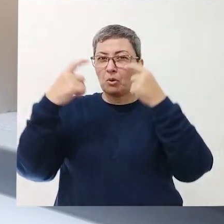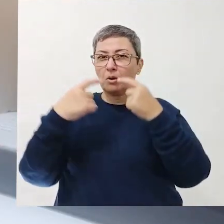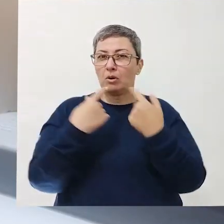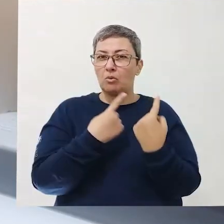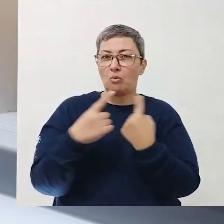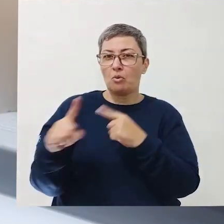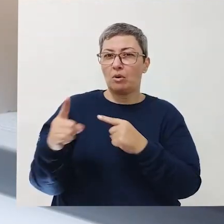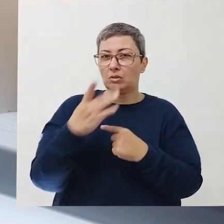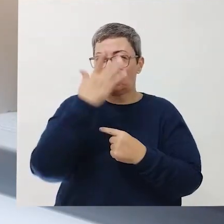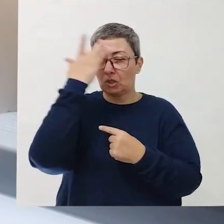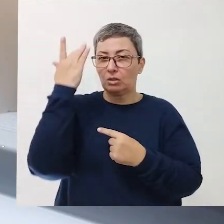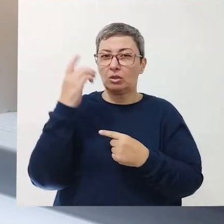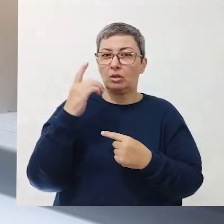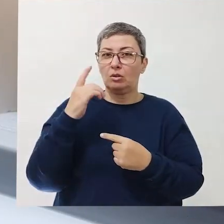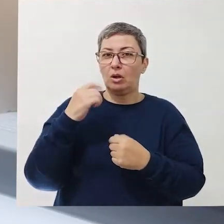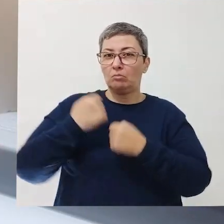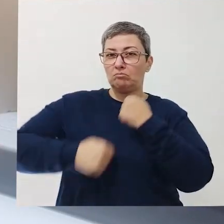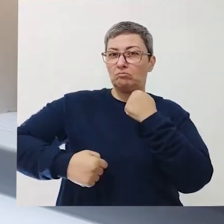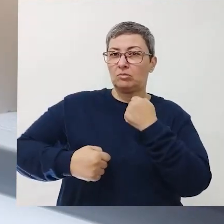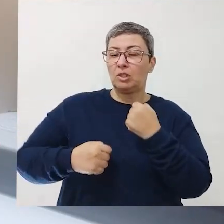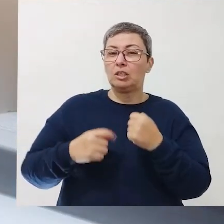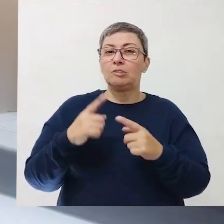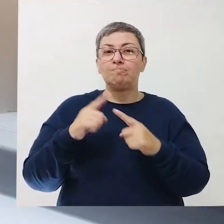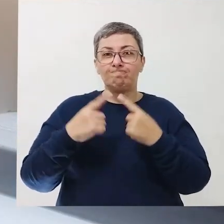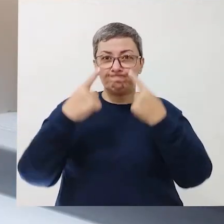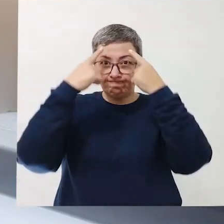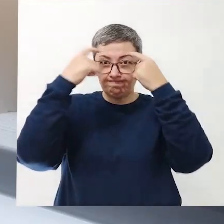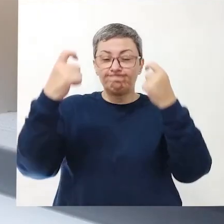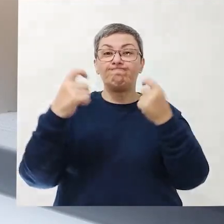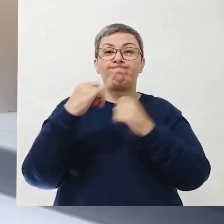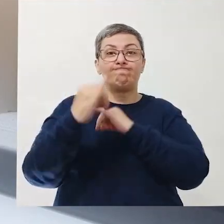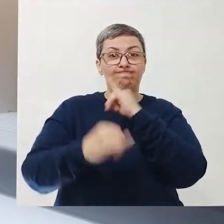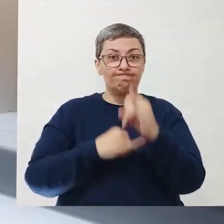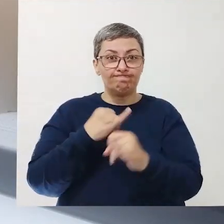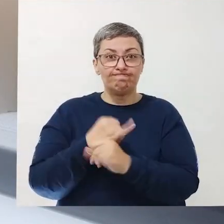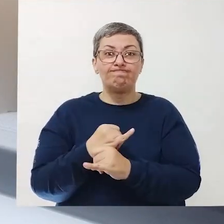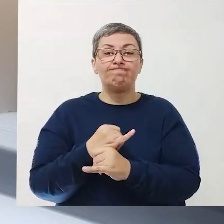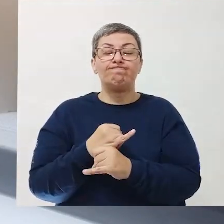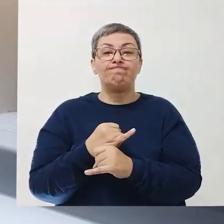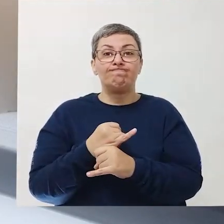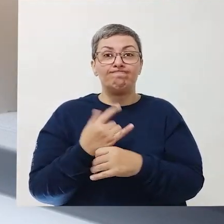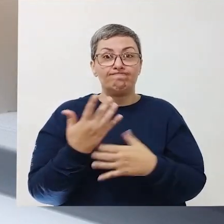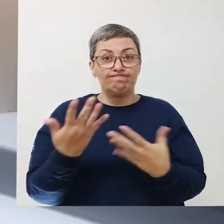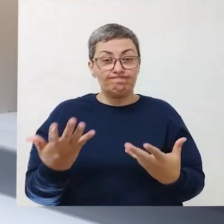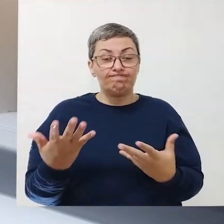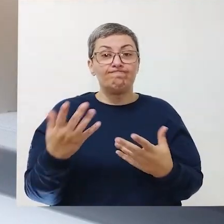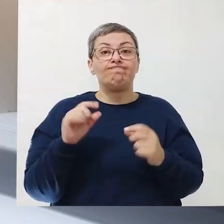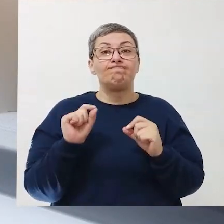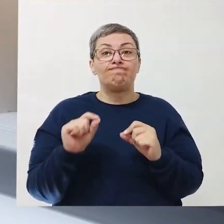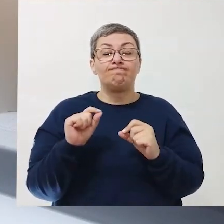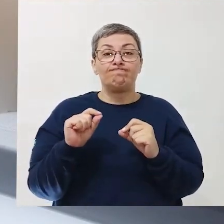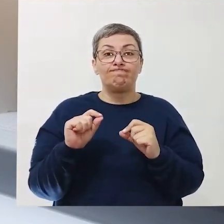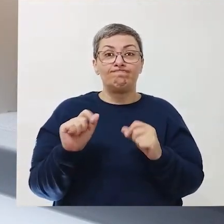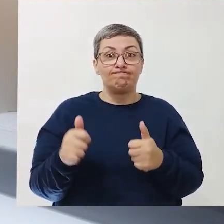virtuais O que são isso? São ofensas Difamações